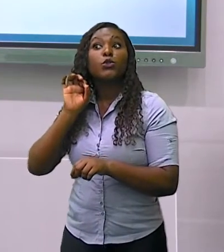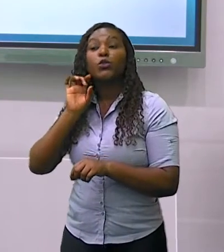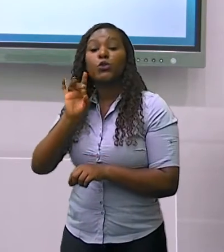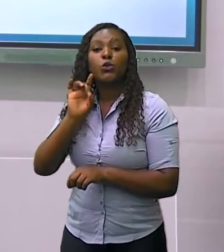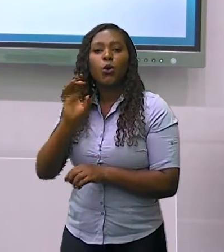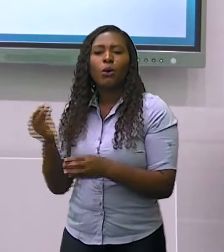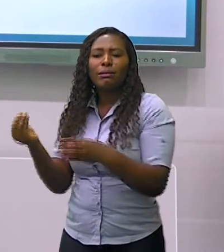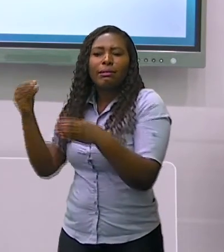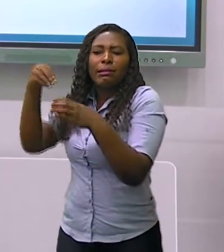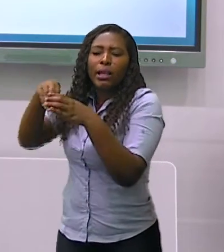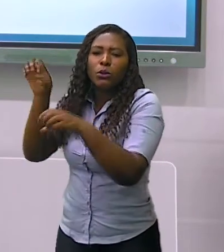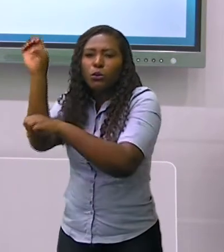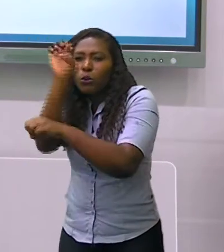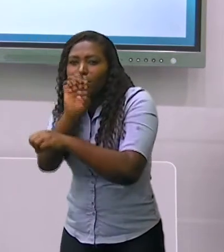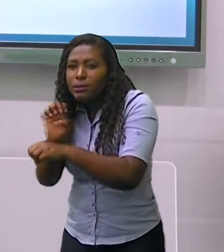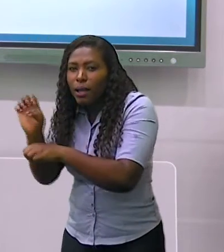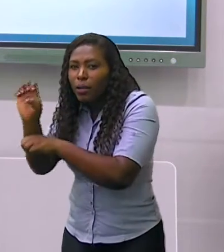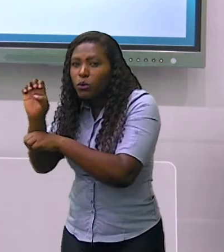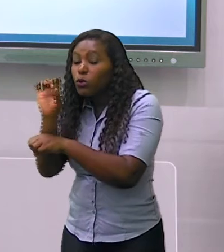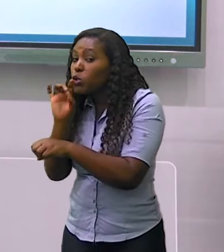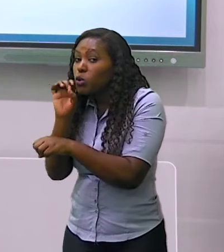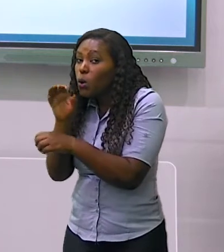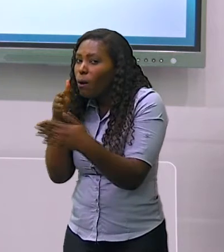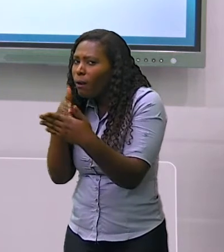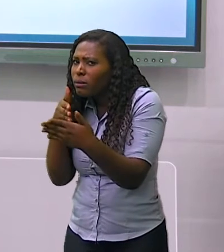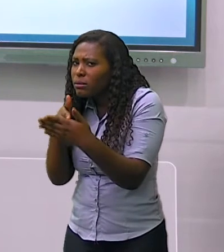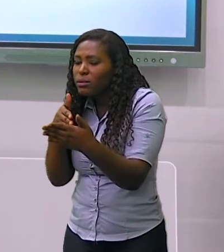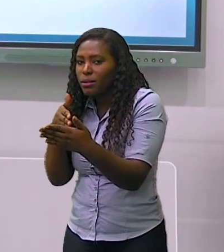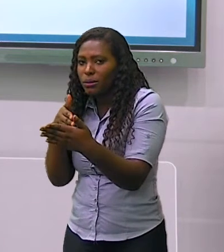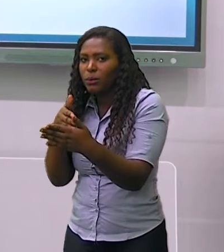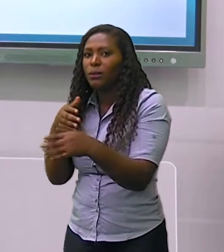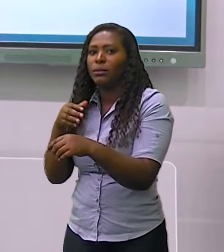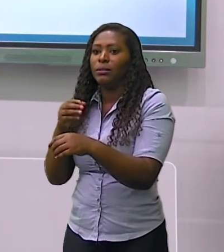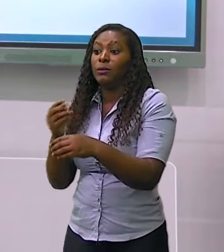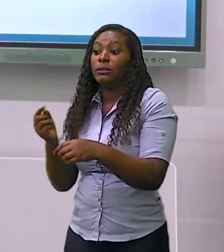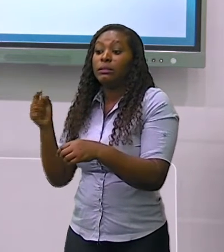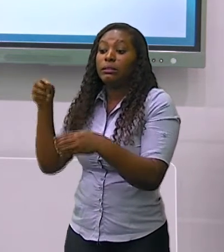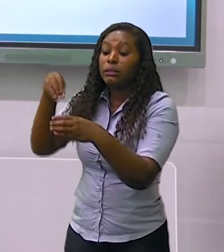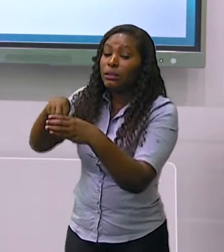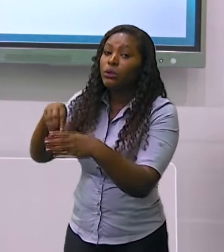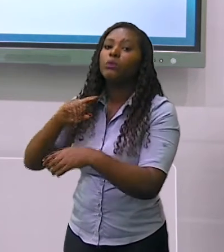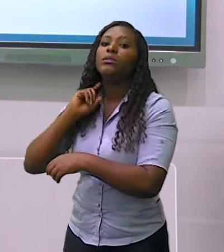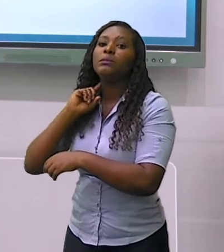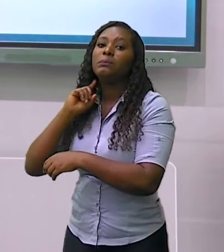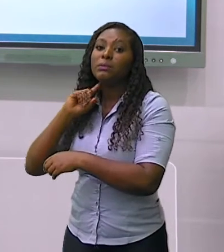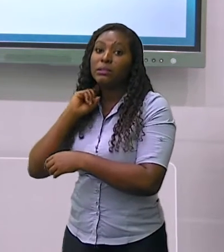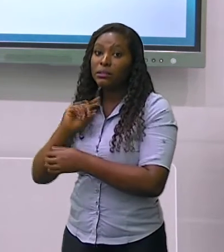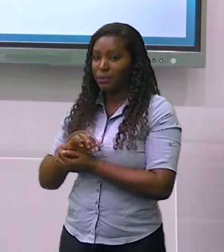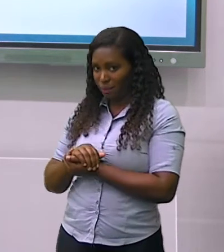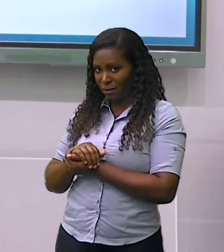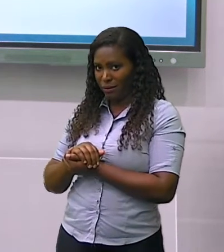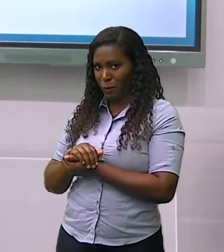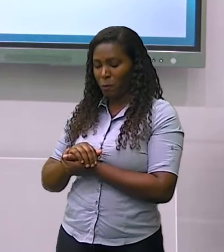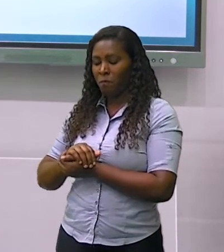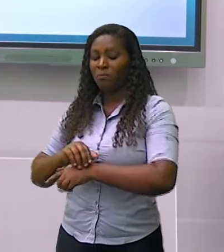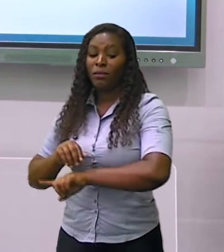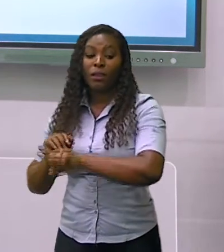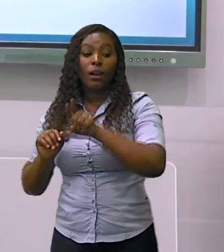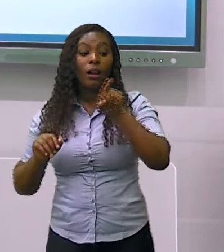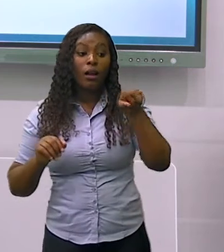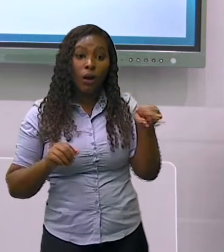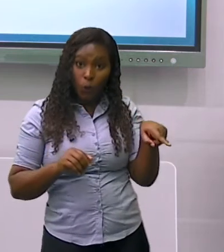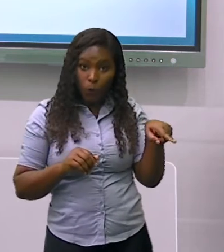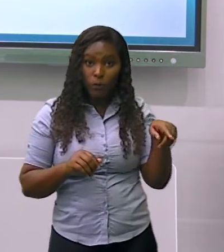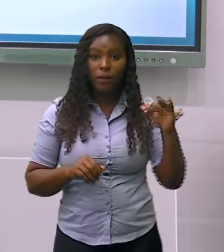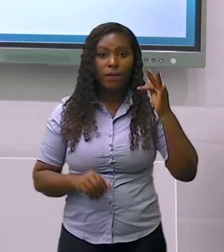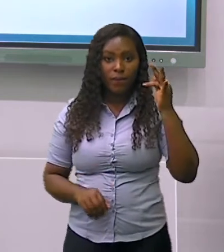em Minas Gerais, elas são estaduais, rodovias estaduais. Já as